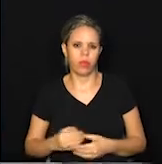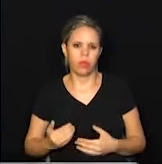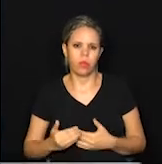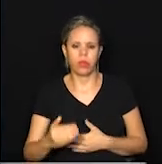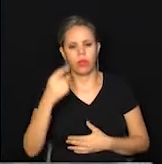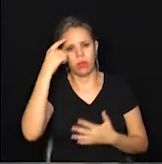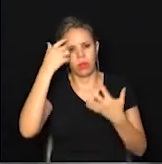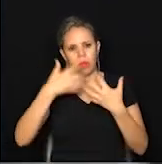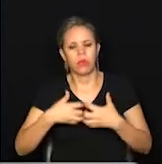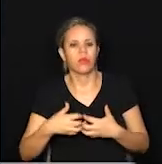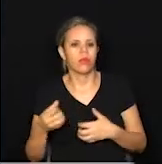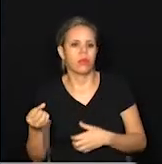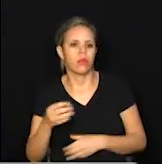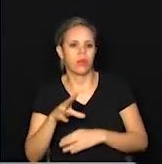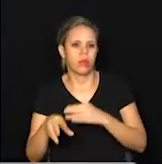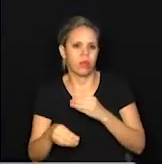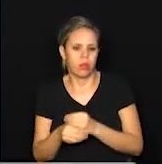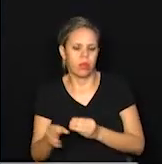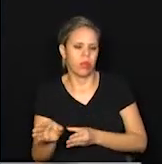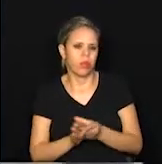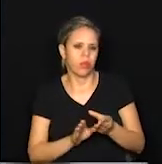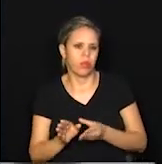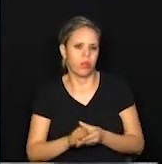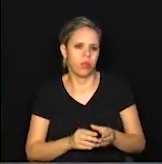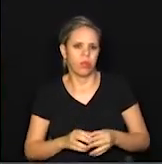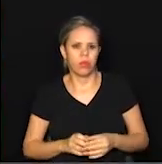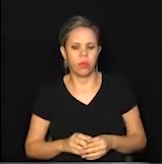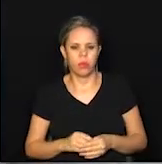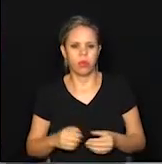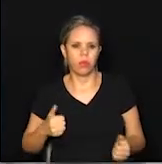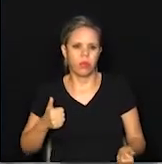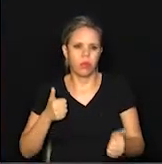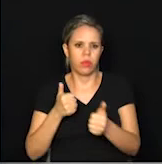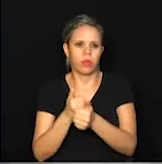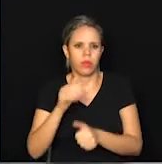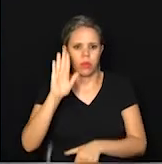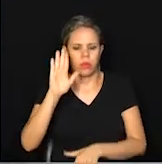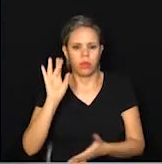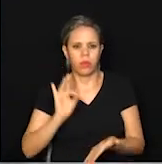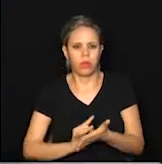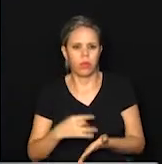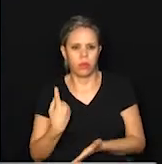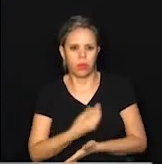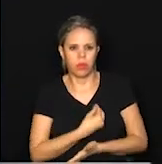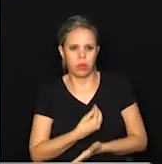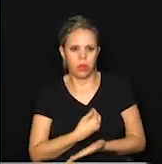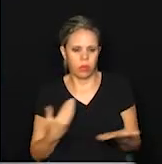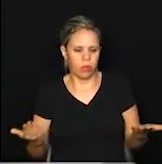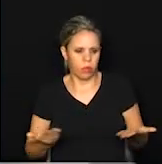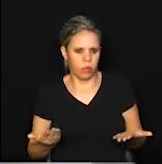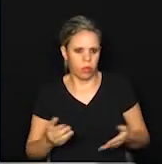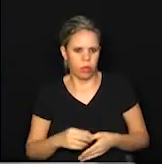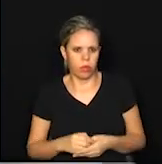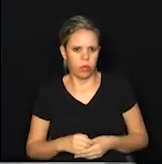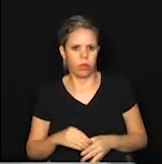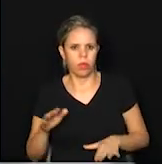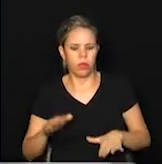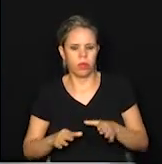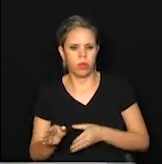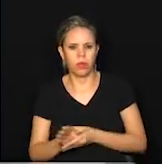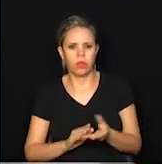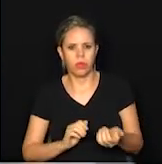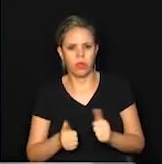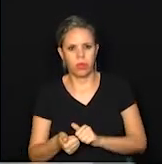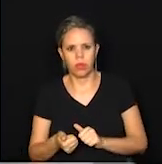uma nova composição do conselho, que se aproxime mais da realidade que nós vivemos hoje. Porque talvez o Conselho do